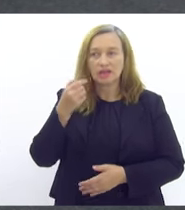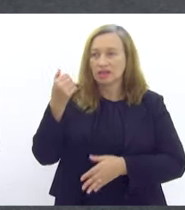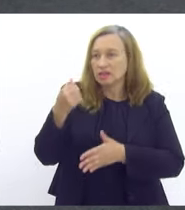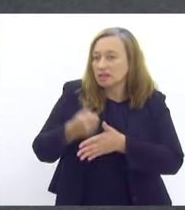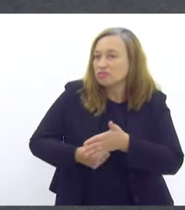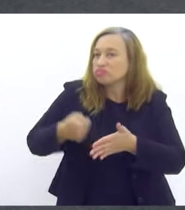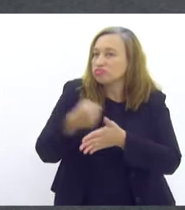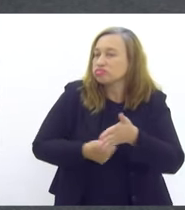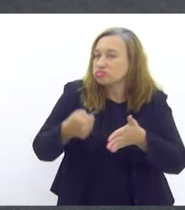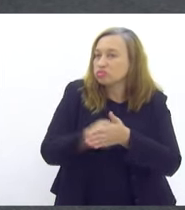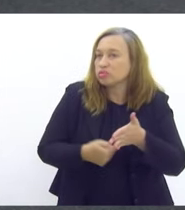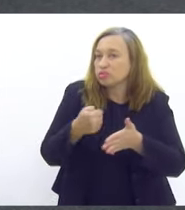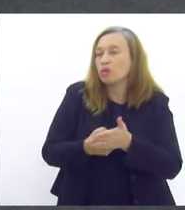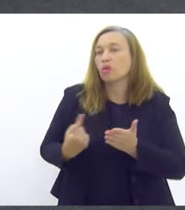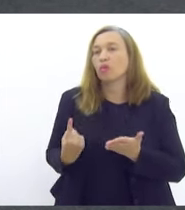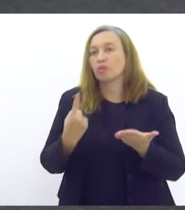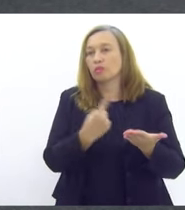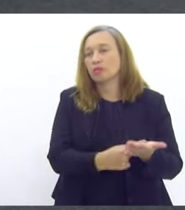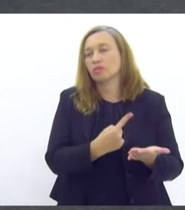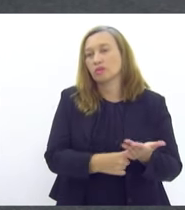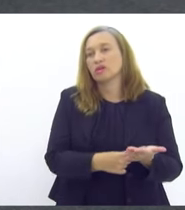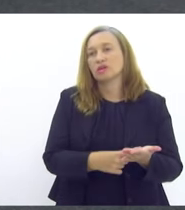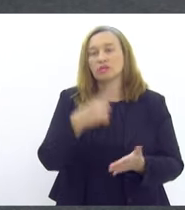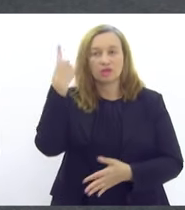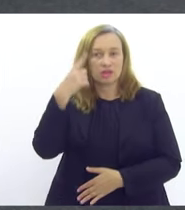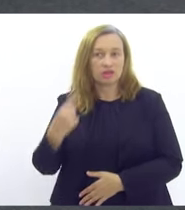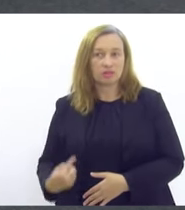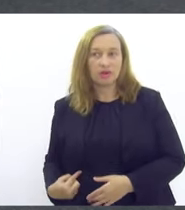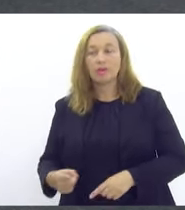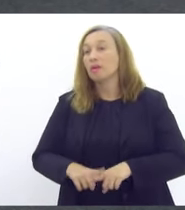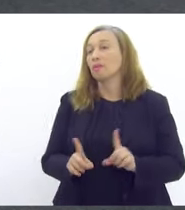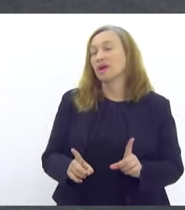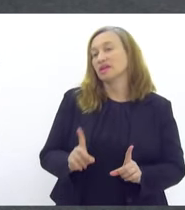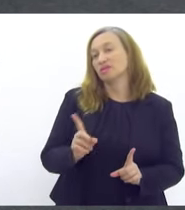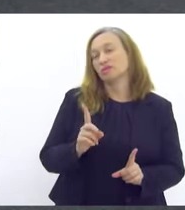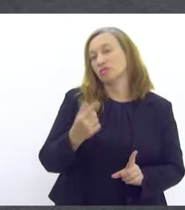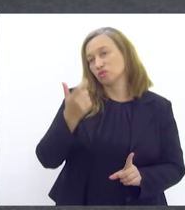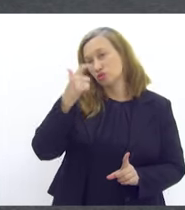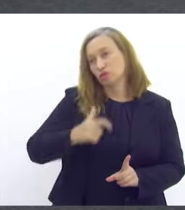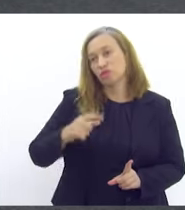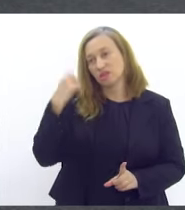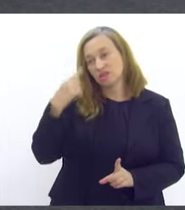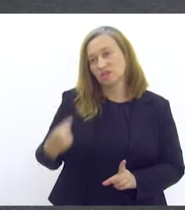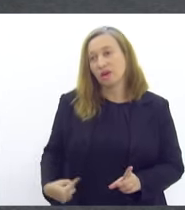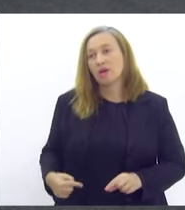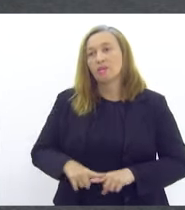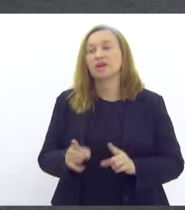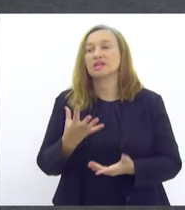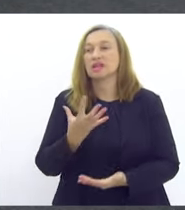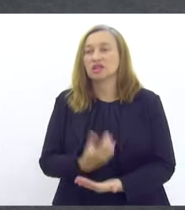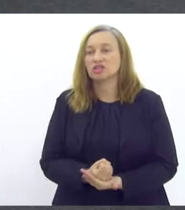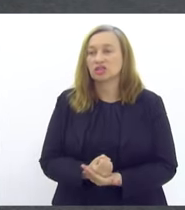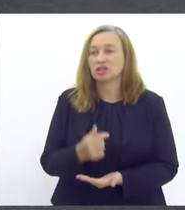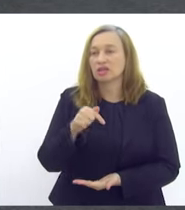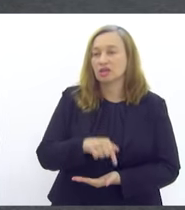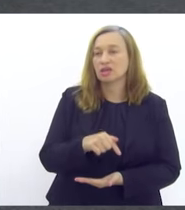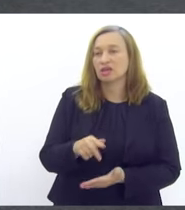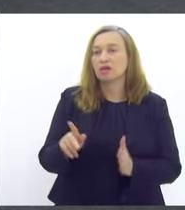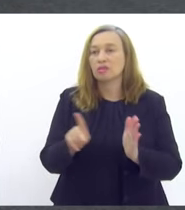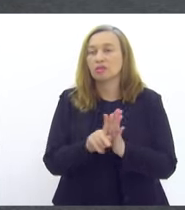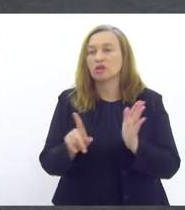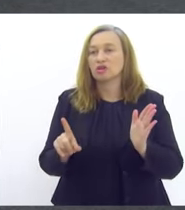tão comprometida como a Dani Balbi. Mas eu não sou a Dani Balbi. Eu queria só deixar registrado que o